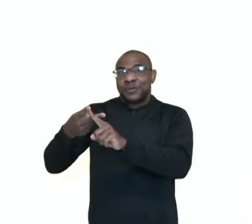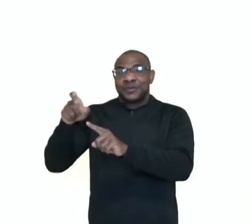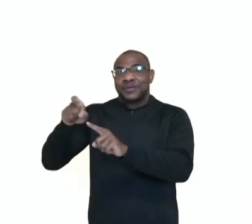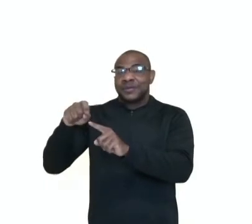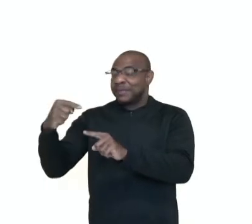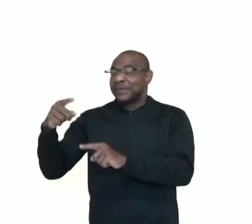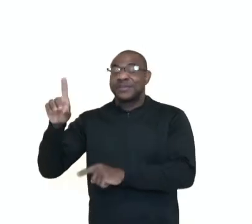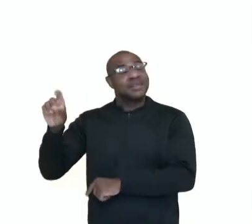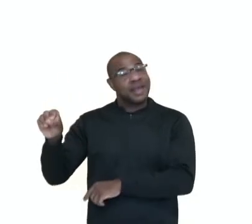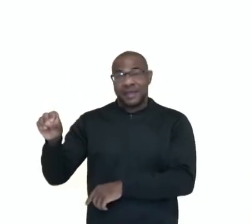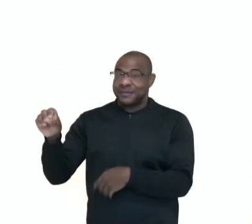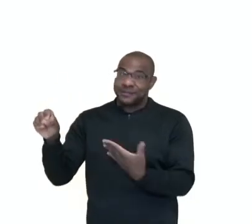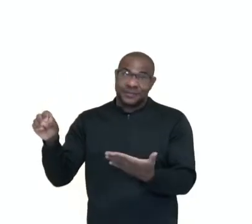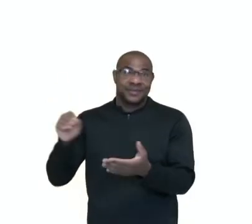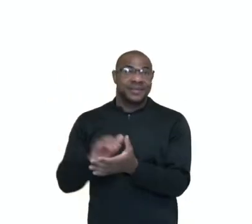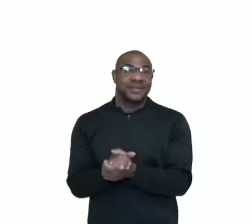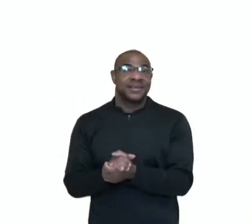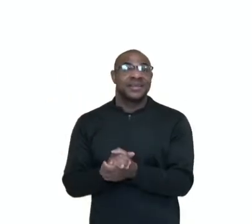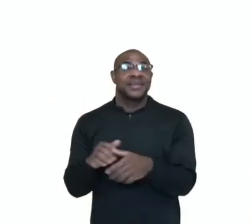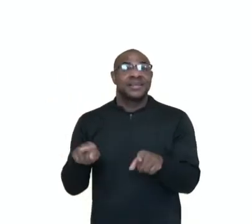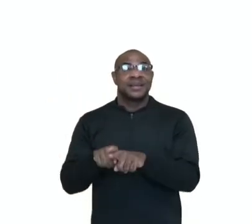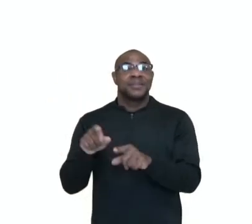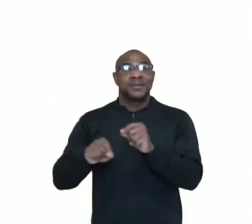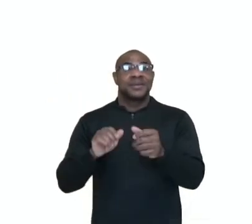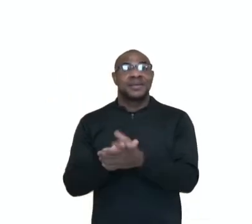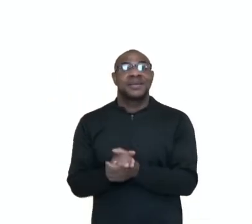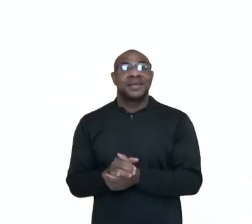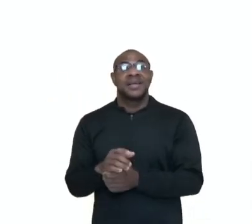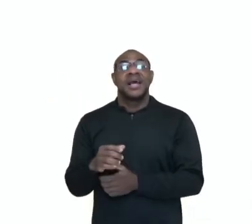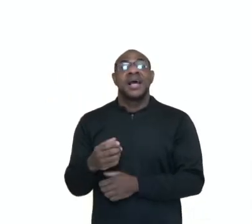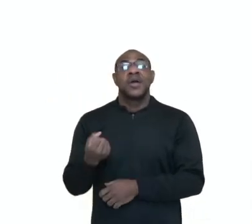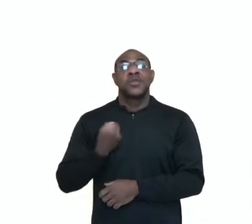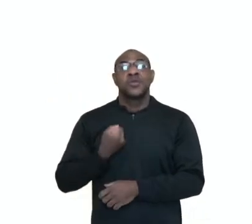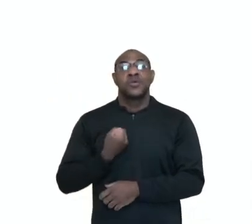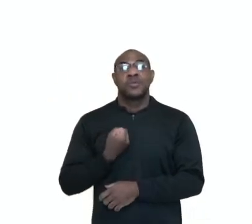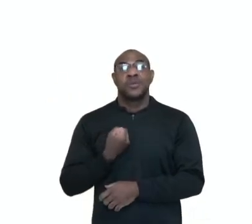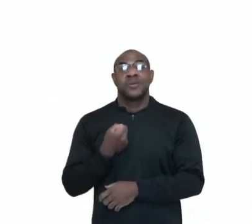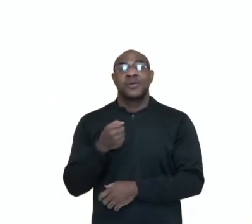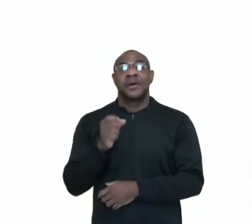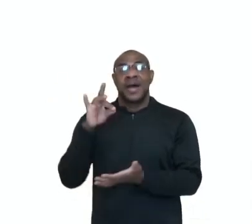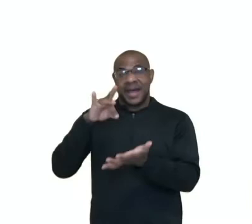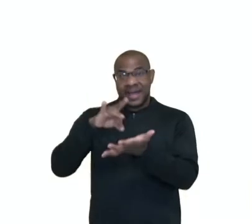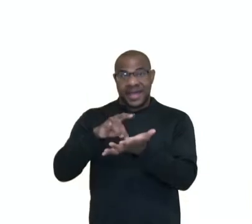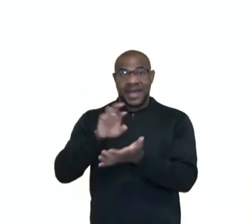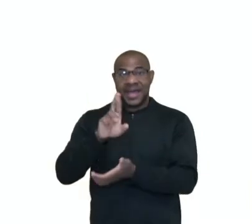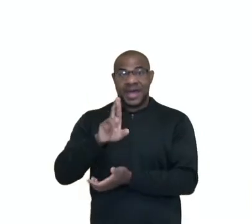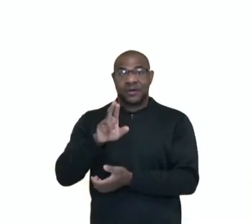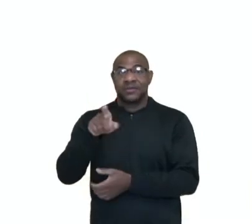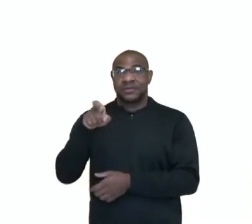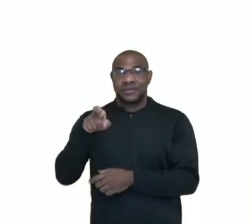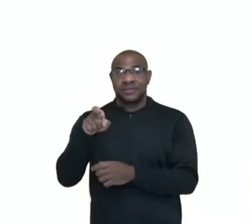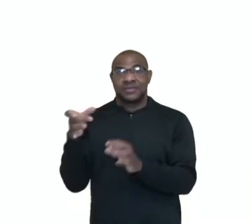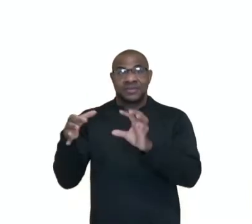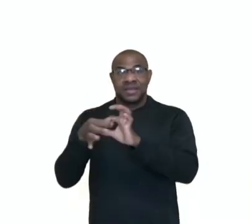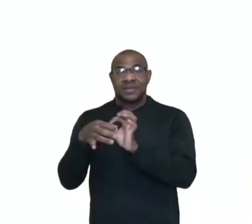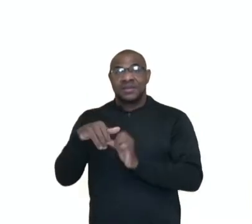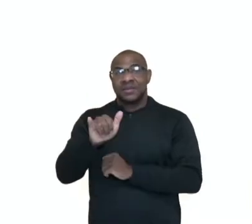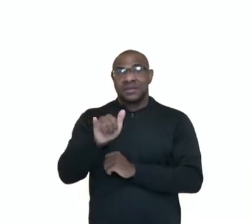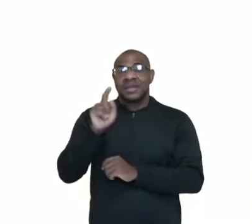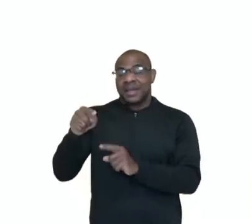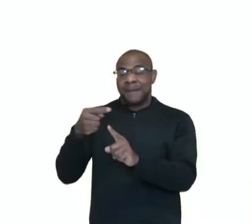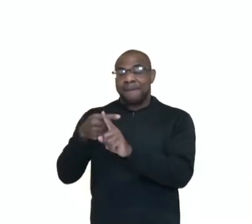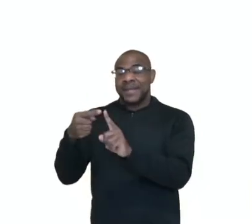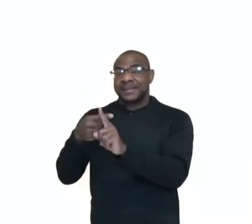menos 10, tranquilinho. E a cada número real x, associar o número y, que representa metade